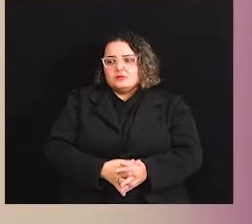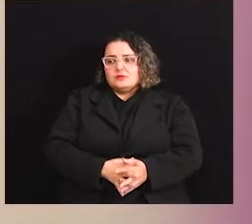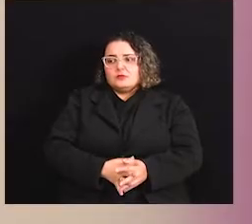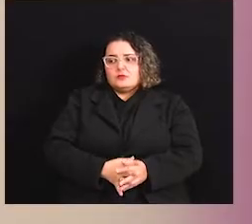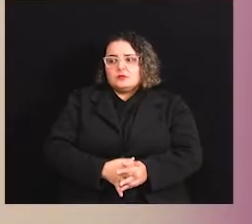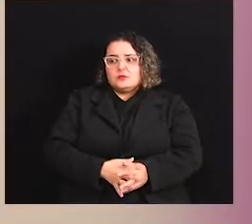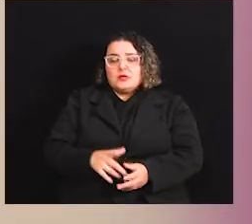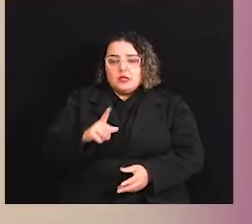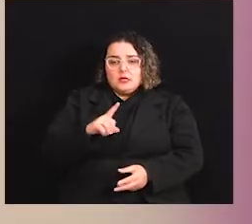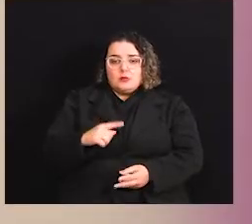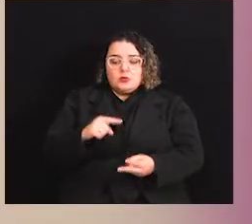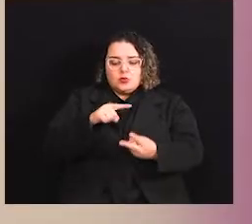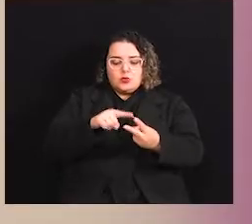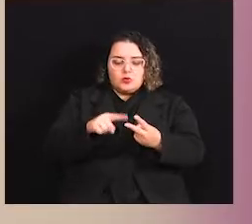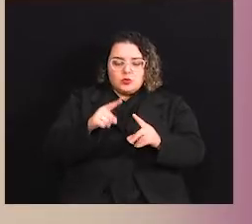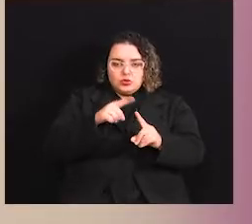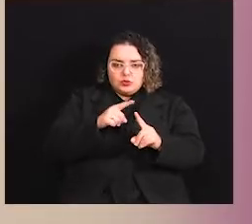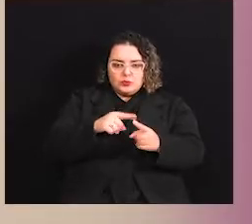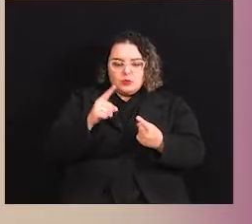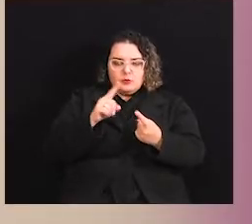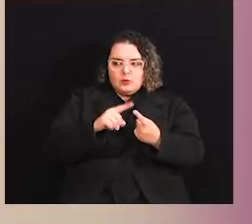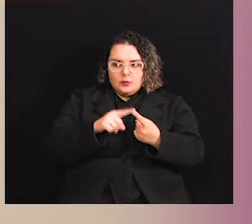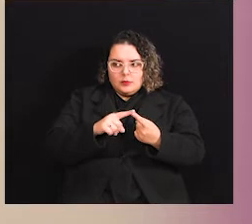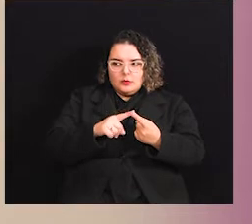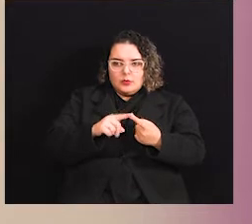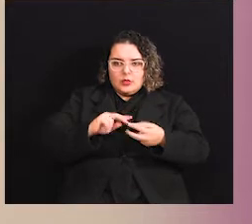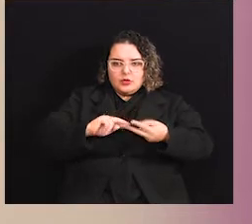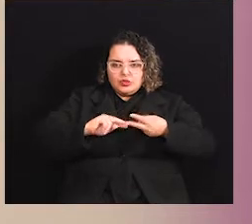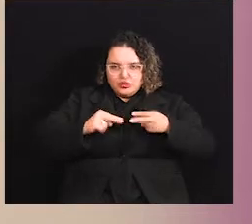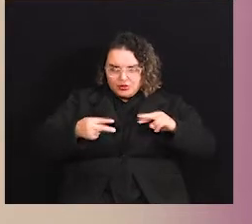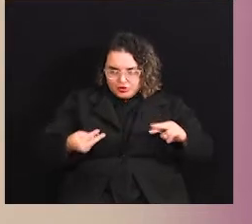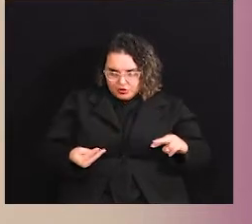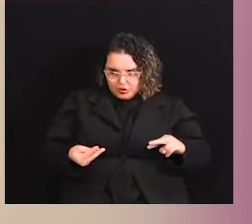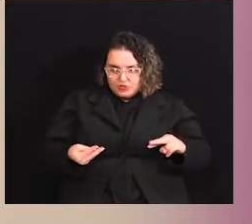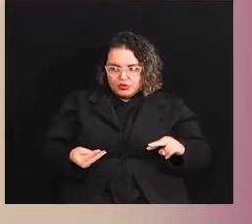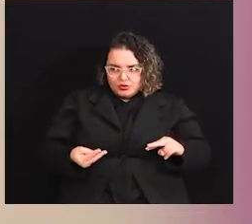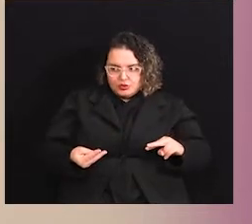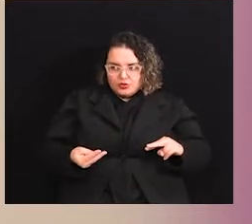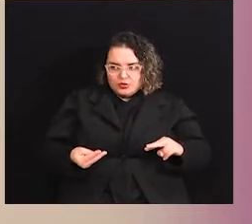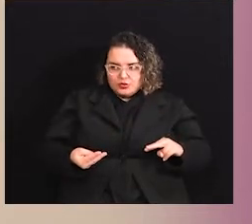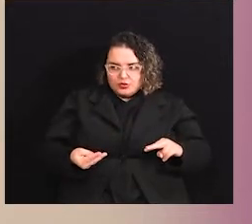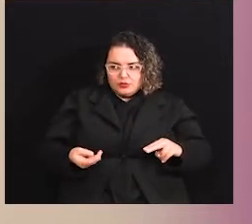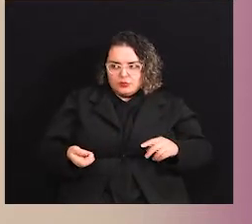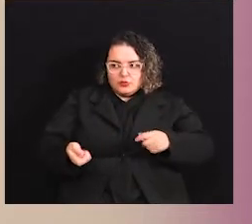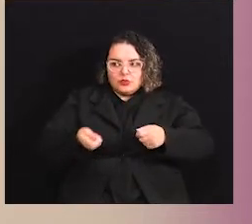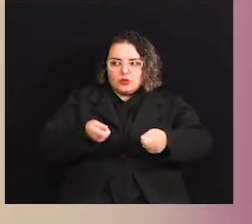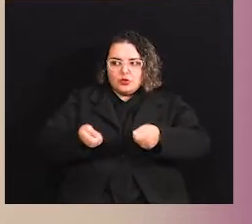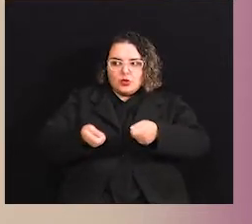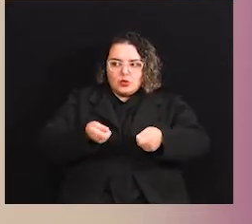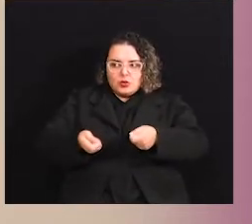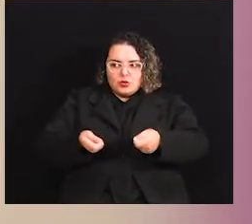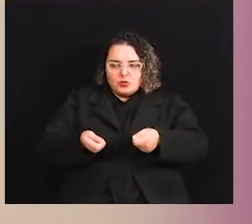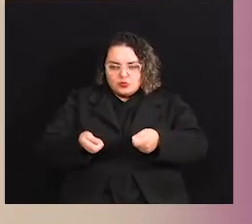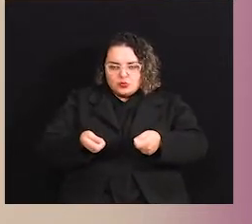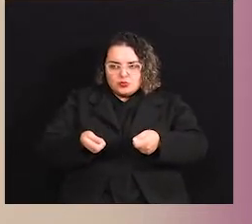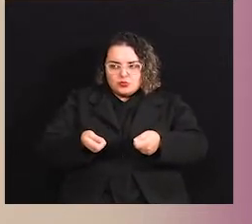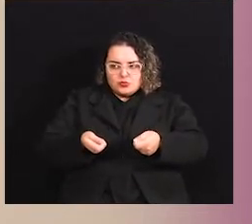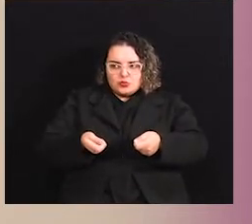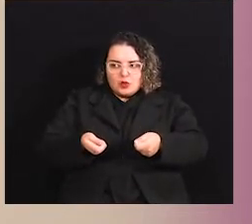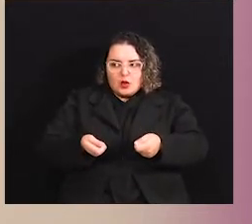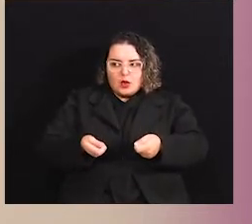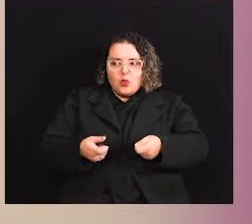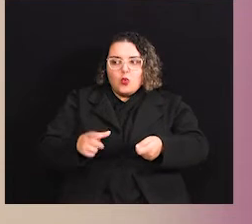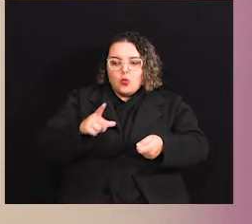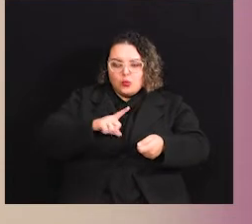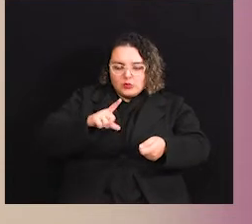Nós temos 2 tipos de teste. Nós temos os testes genéticos, onde nós vamos dosar a presença ou